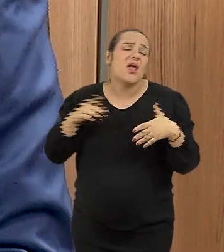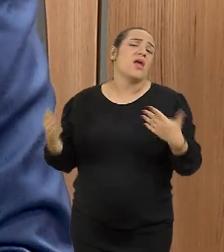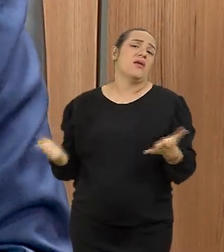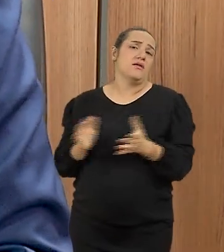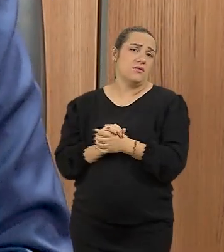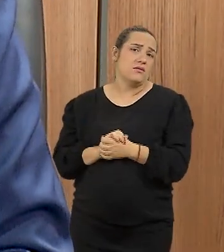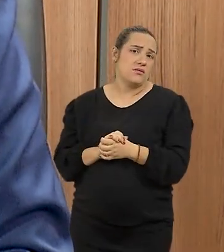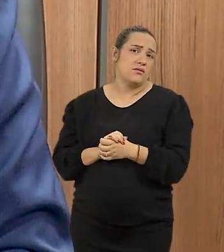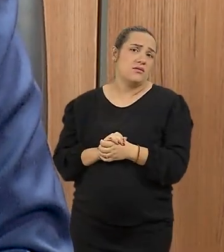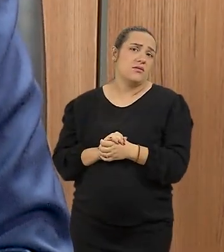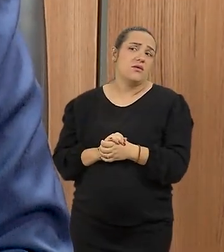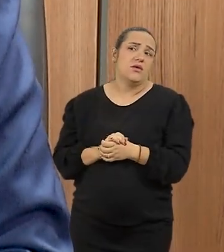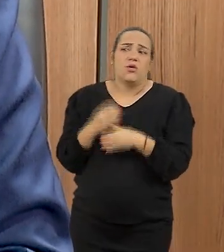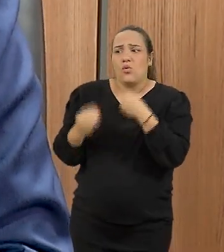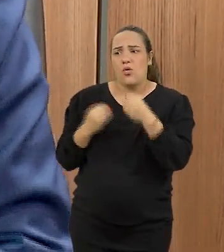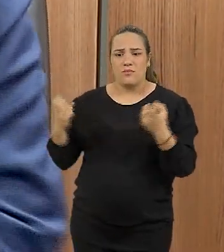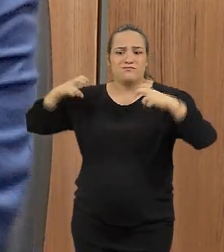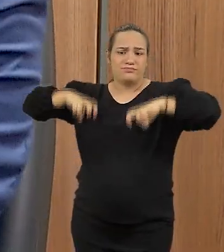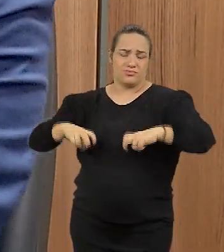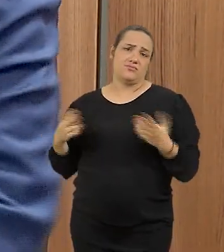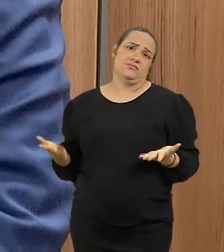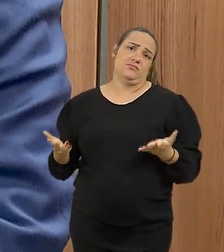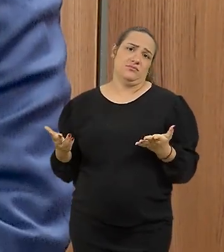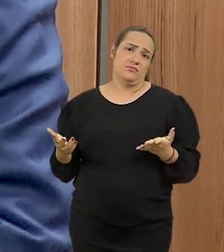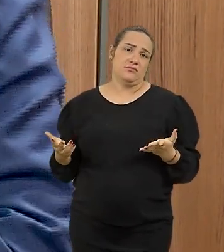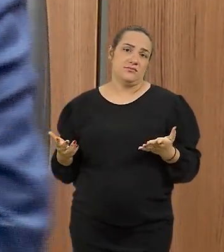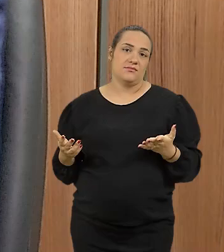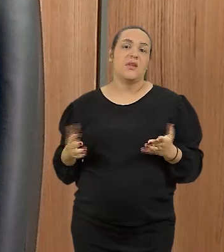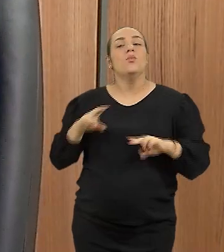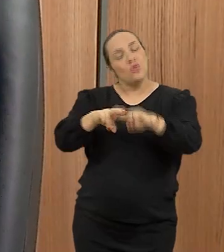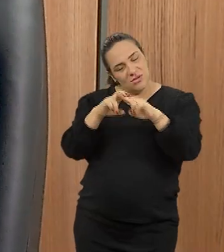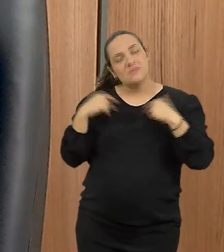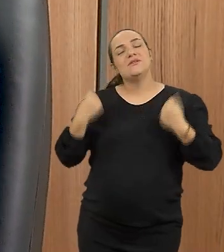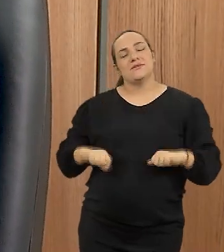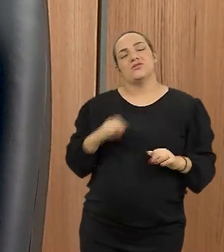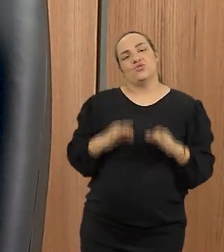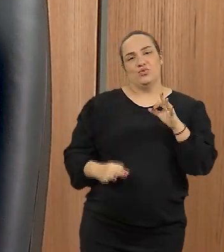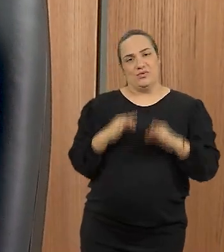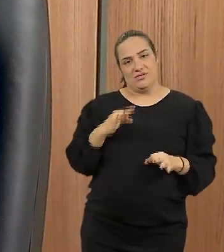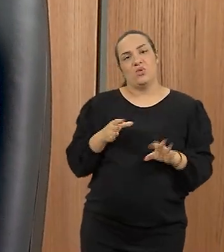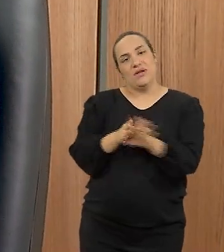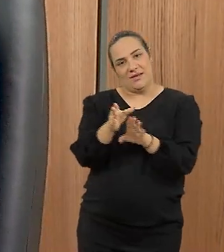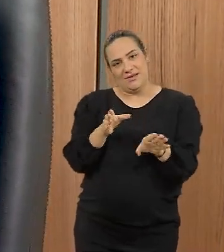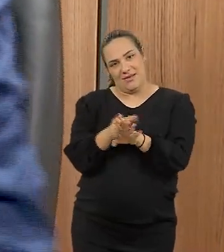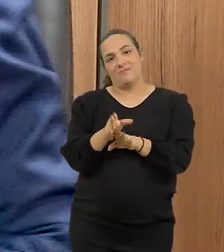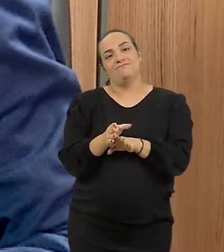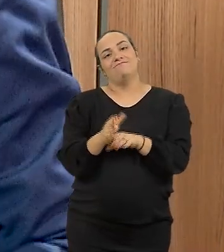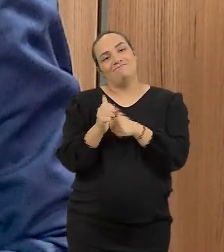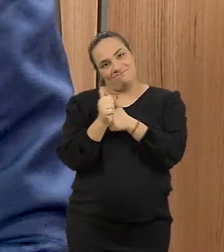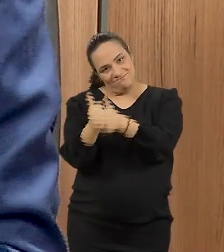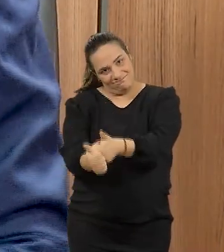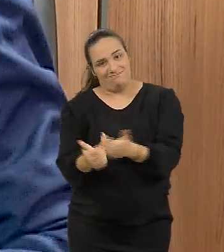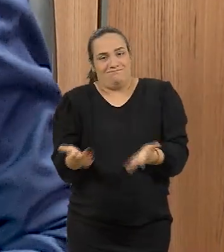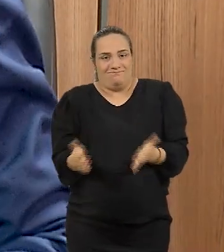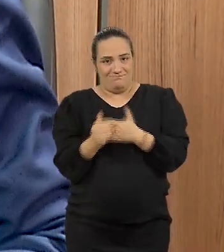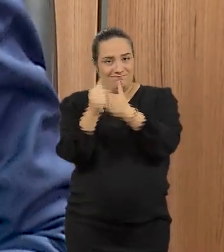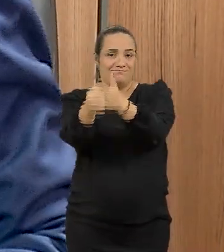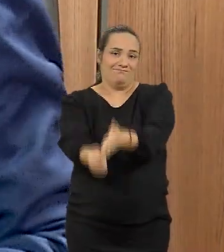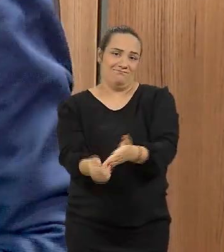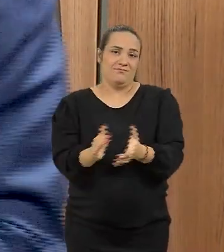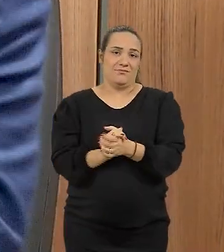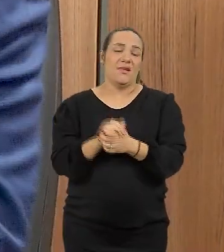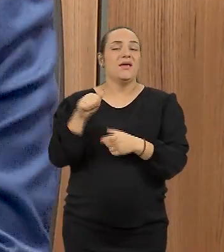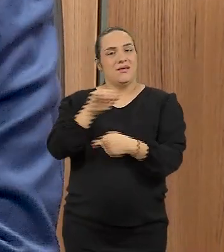não saiba quais seriam as possíveis condições. Agora, nesse ponto, o juiz seria importante. Estar ali, saber que tem um juiz